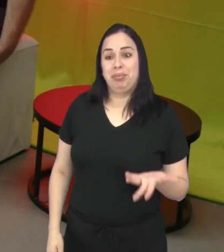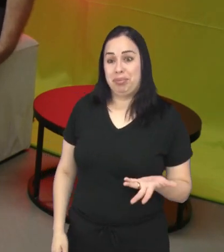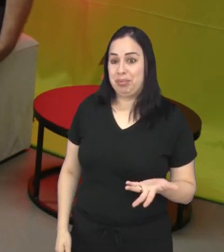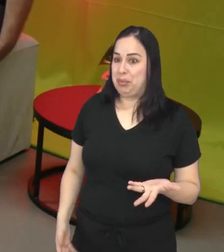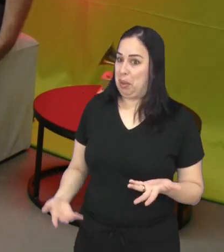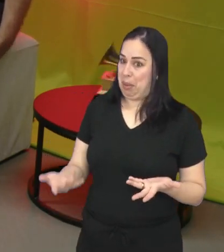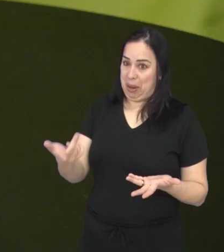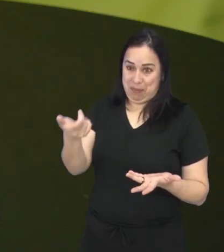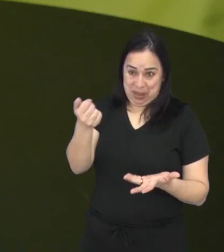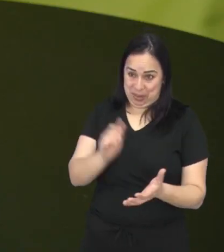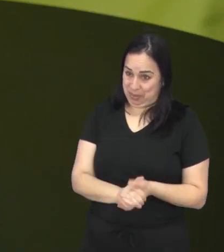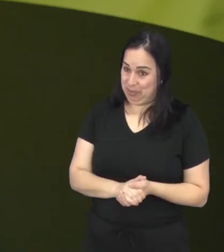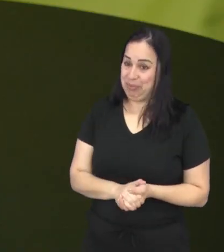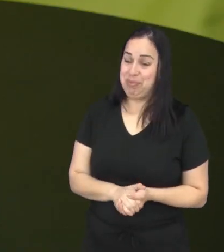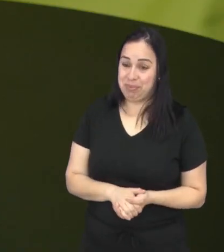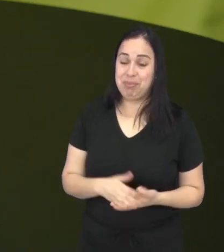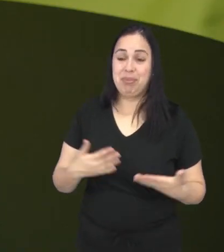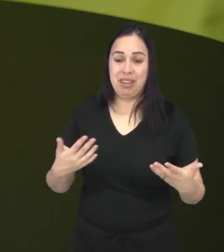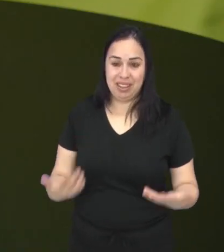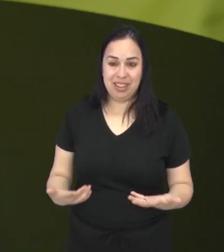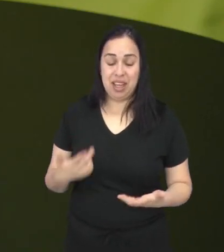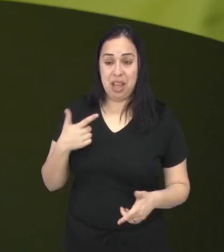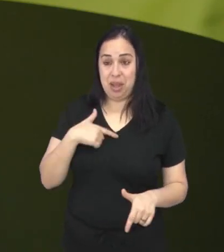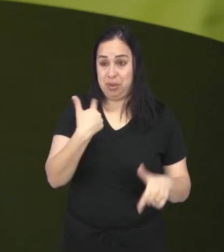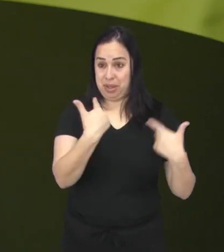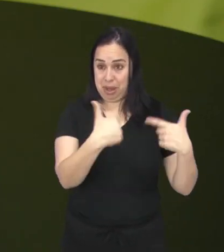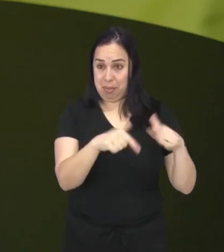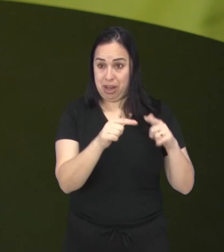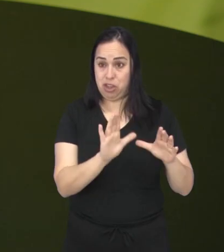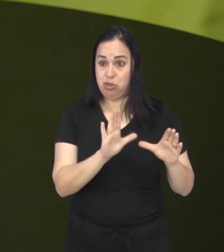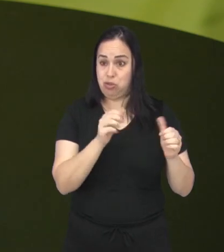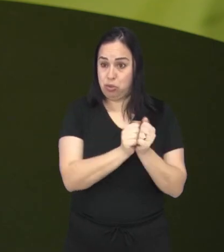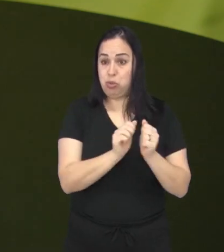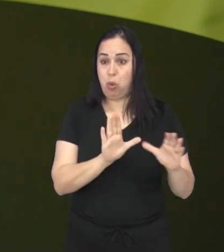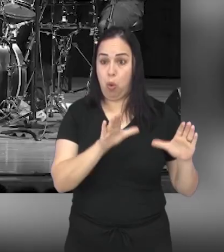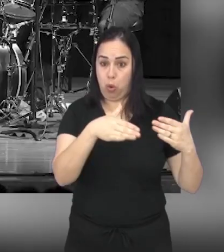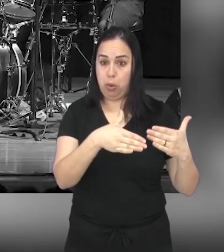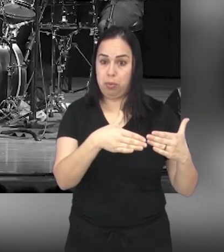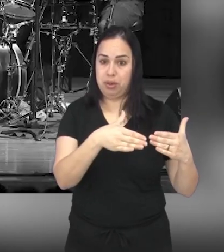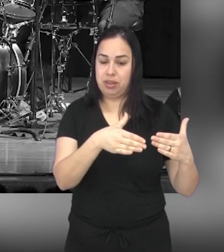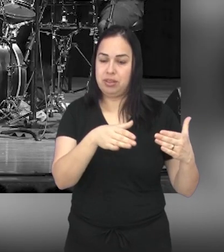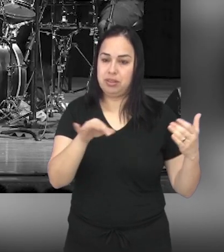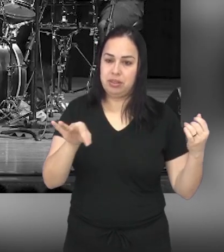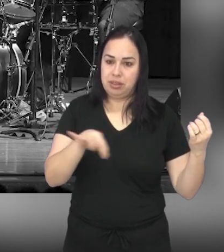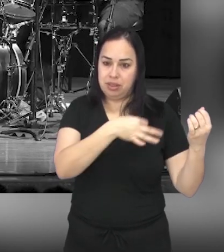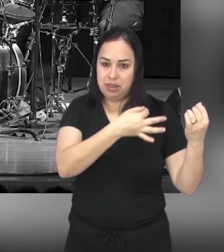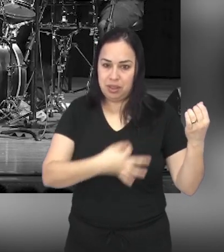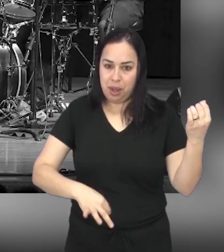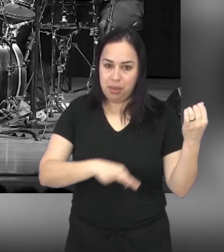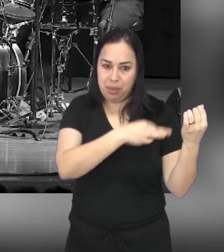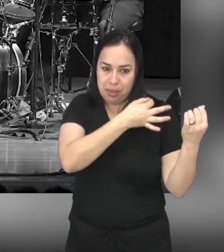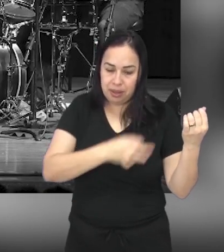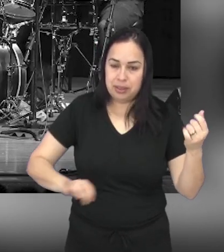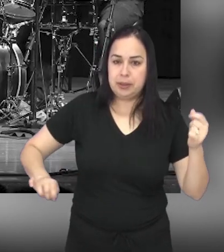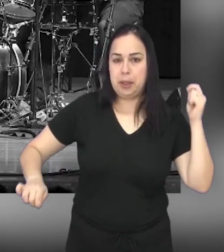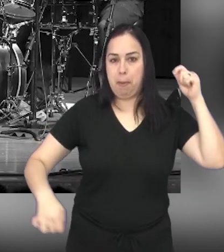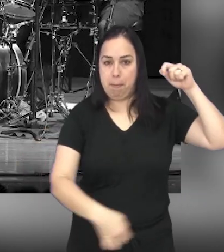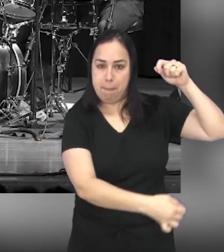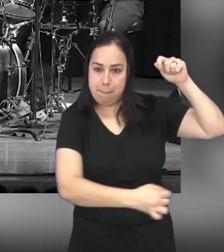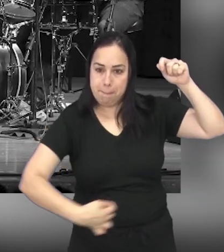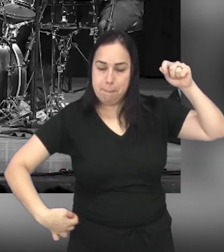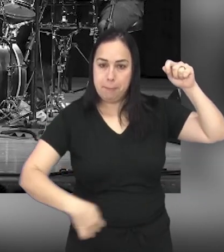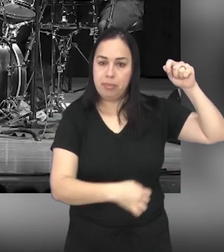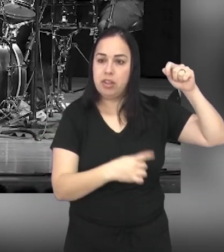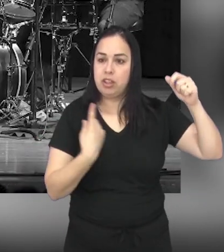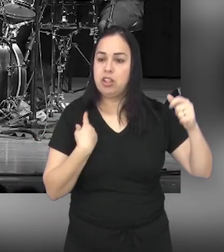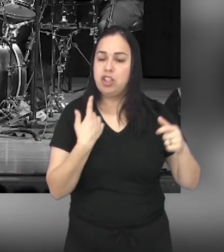É incrível. É que assim, eu trabalhei com um grupo chamado Trio Corrente, que é um grupo de música instrumental, e eu